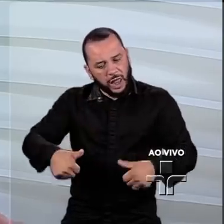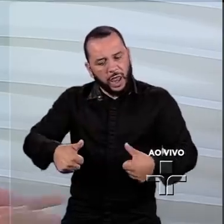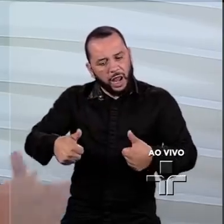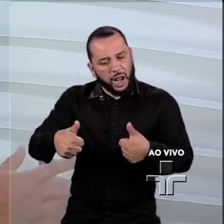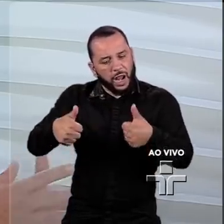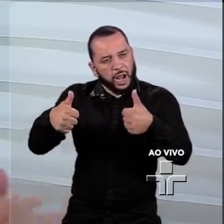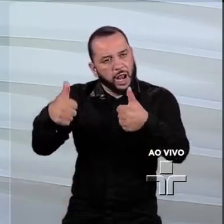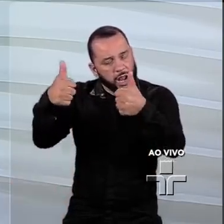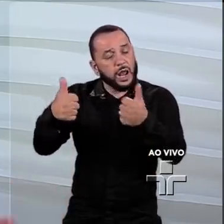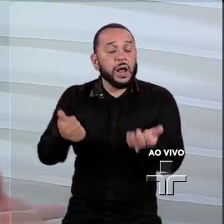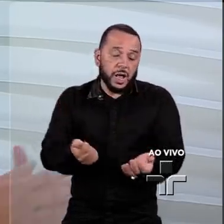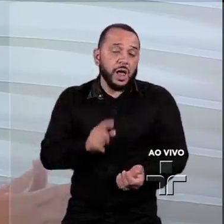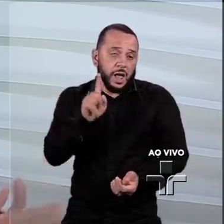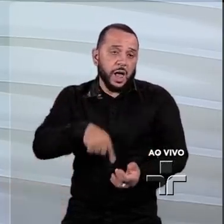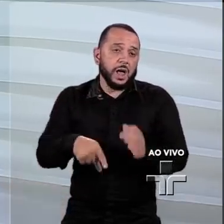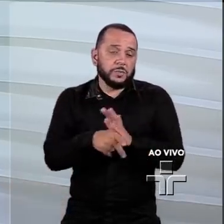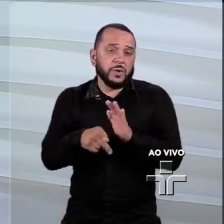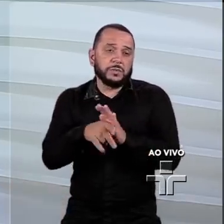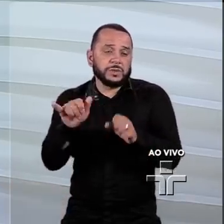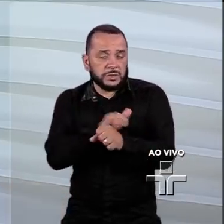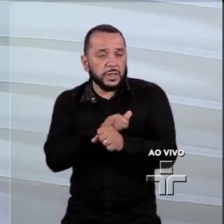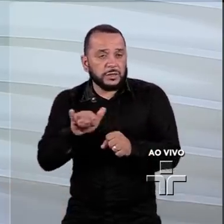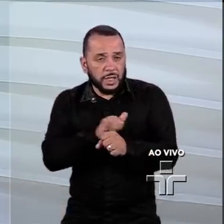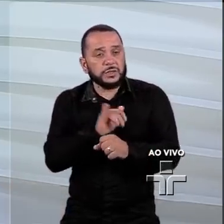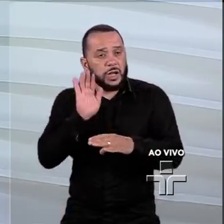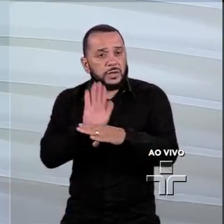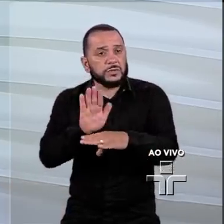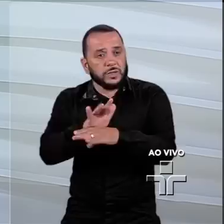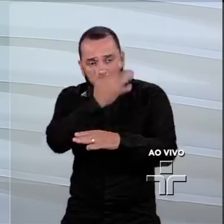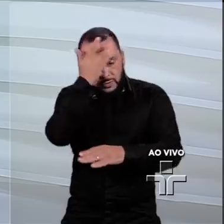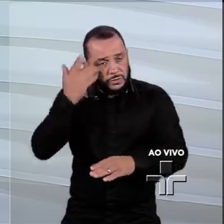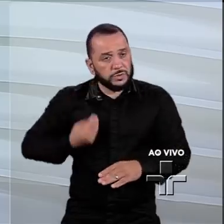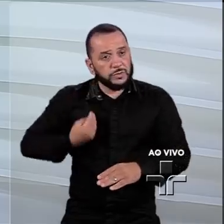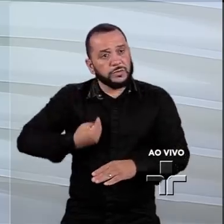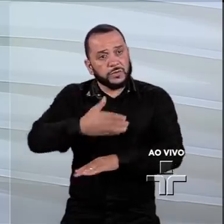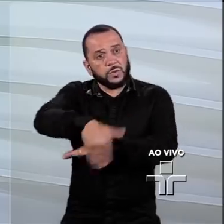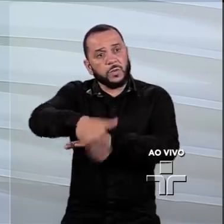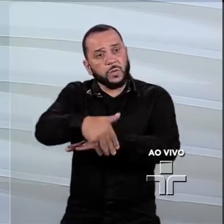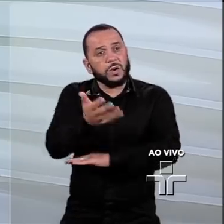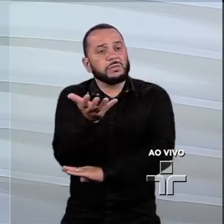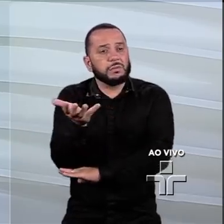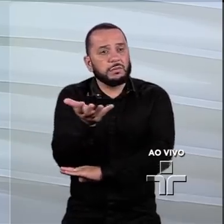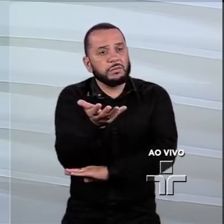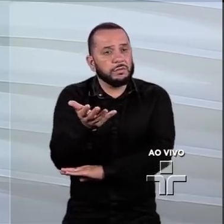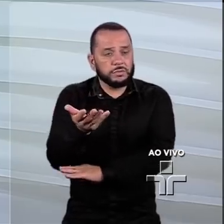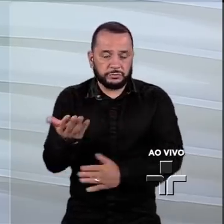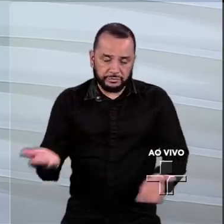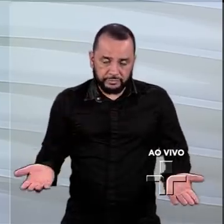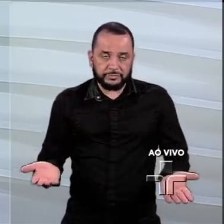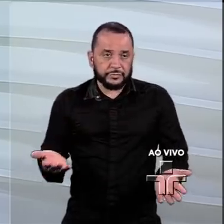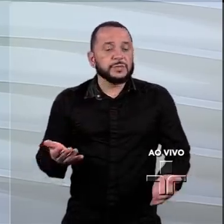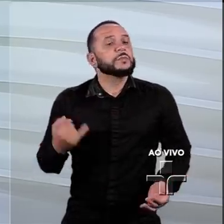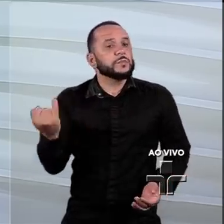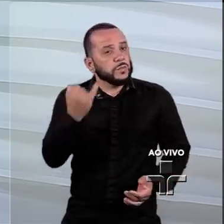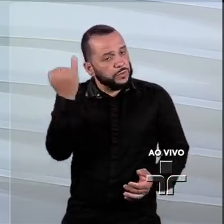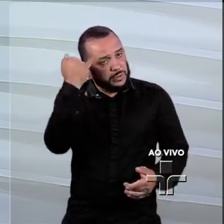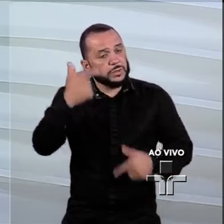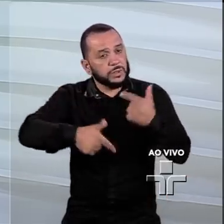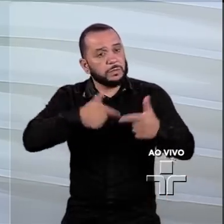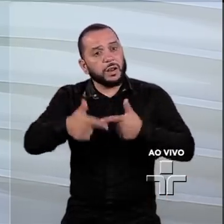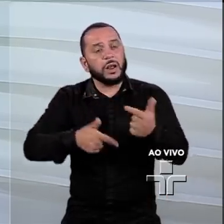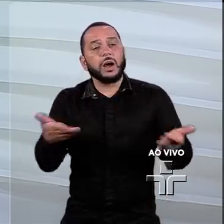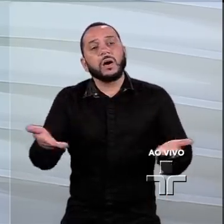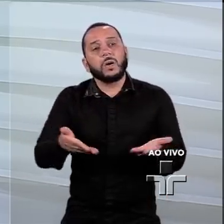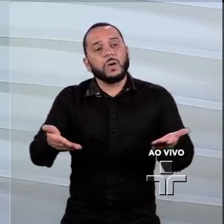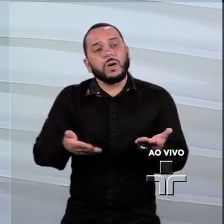das saídas, uma das portas de saídas para moradores em situação de rua. Eu acho que a gente precisa atuar agora